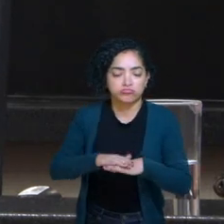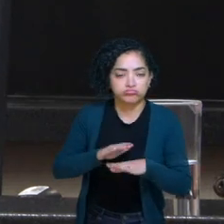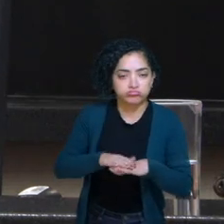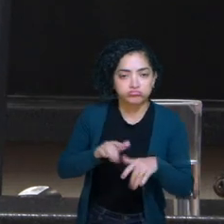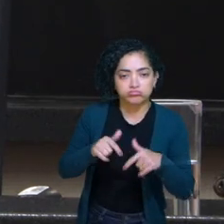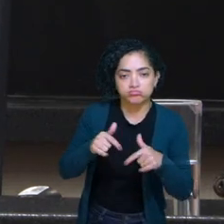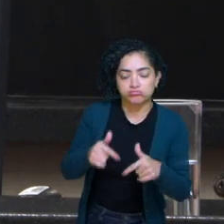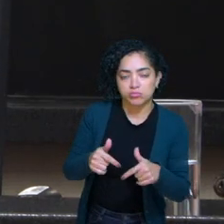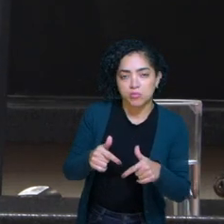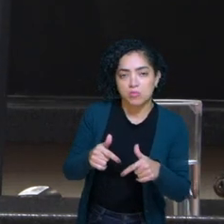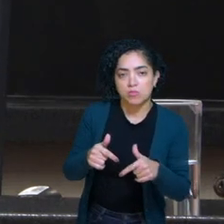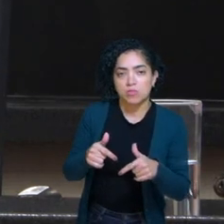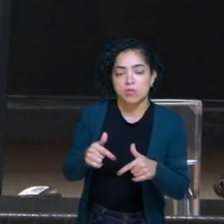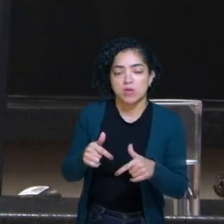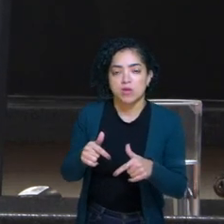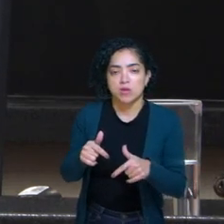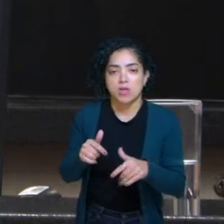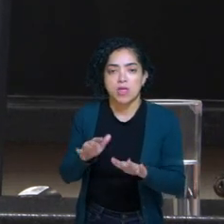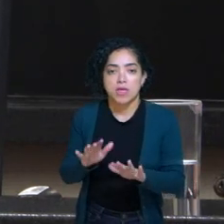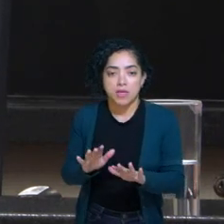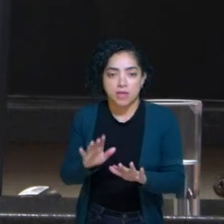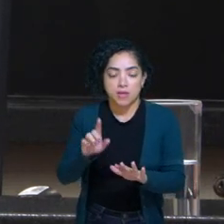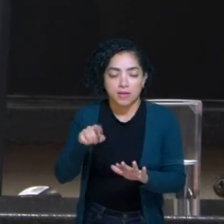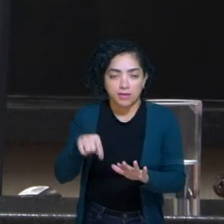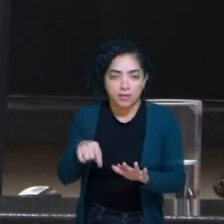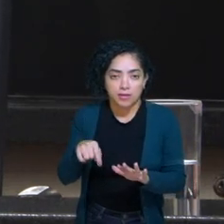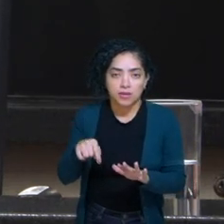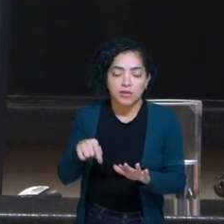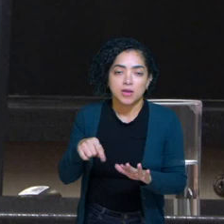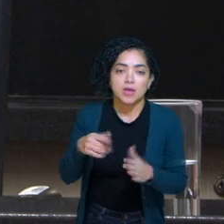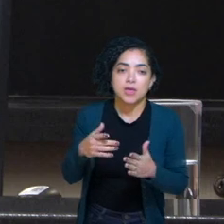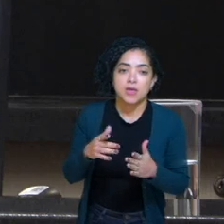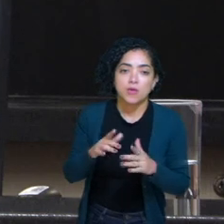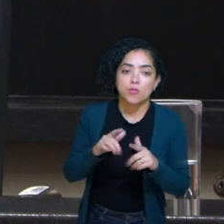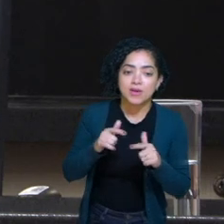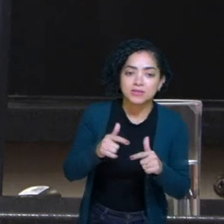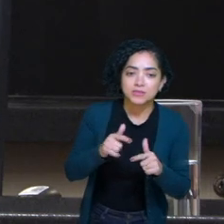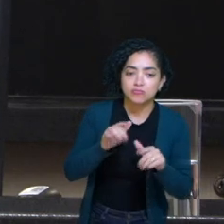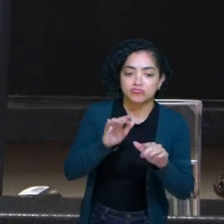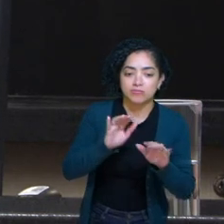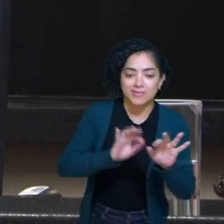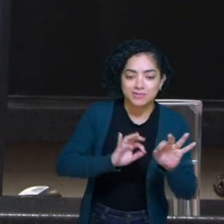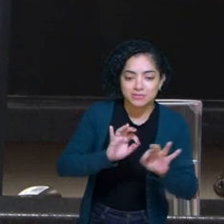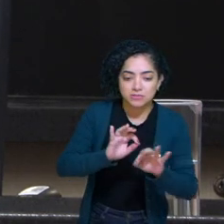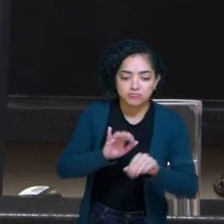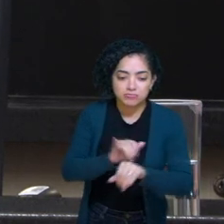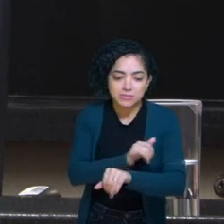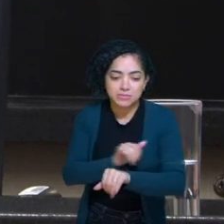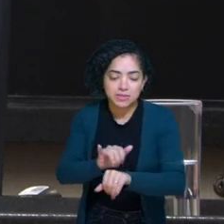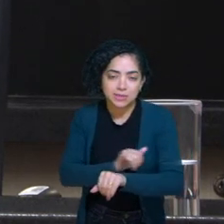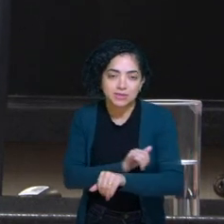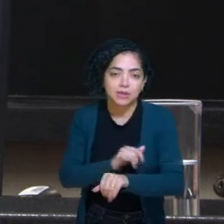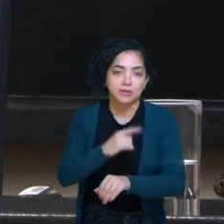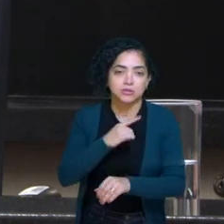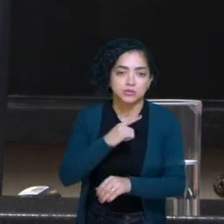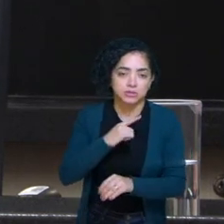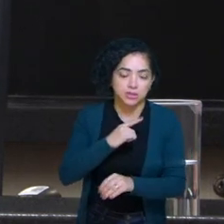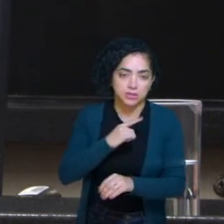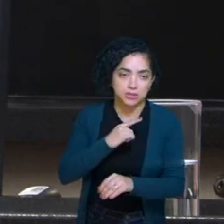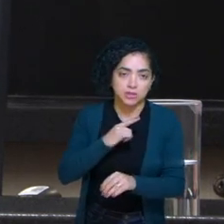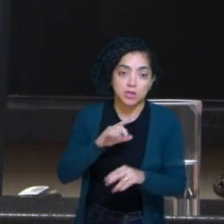ação instrumental é uma é uma ação estratégica por isso é